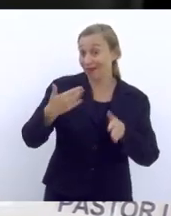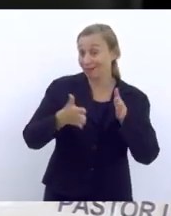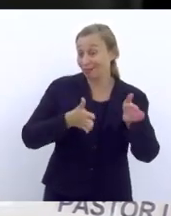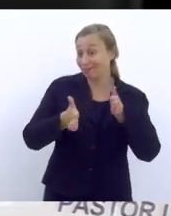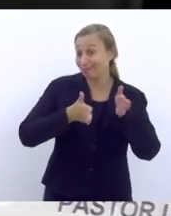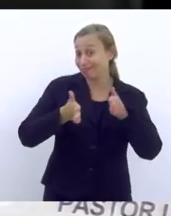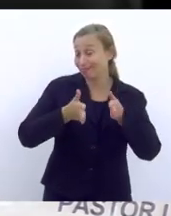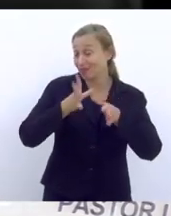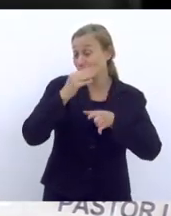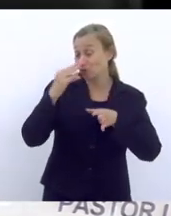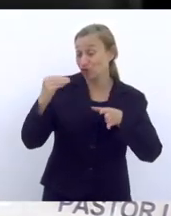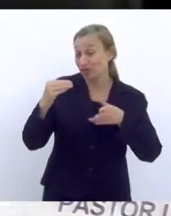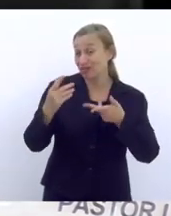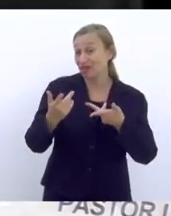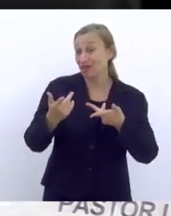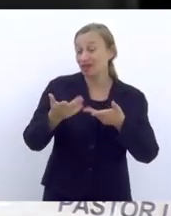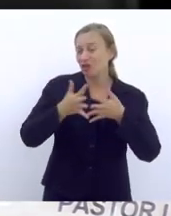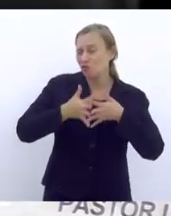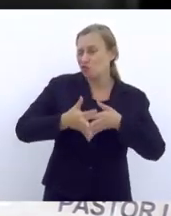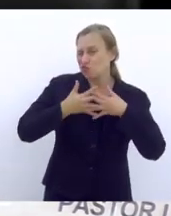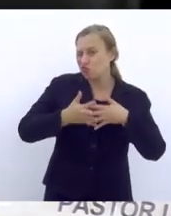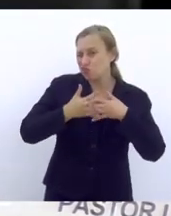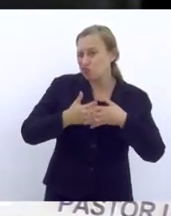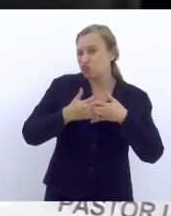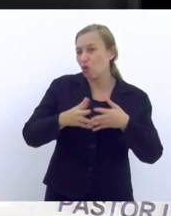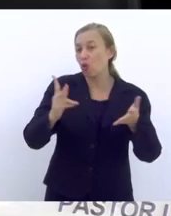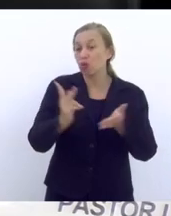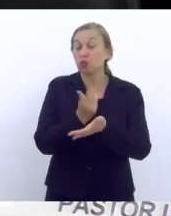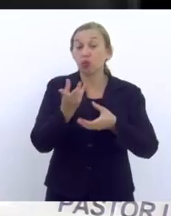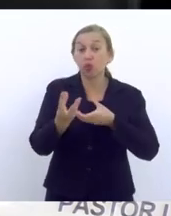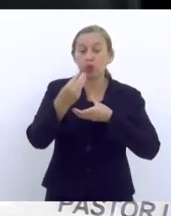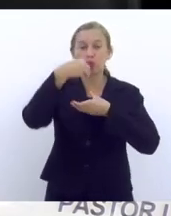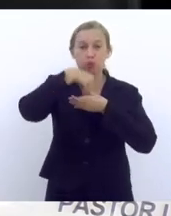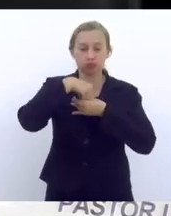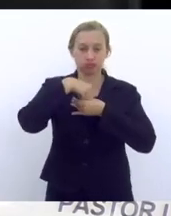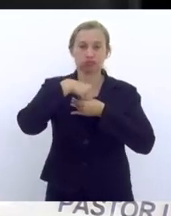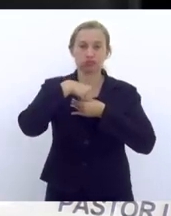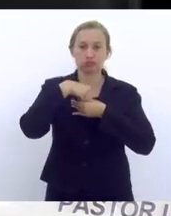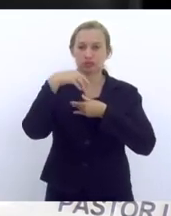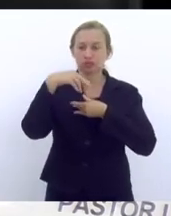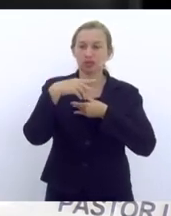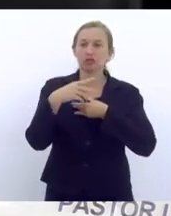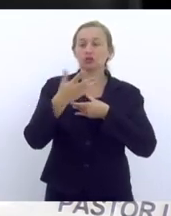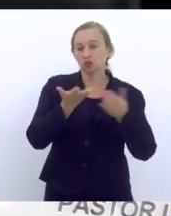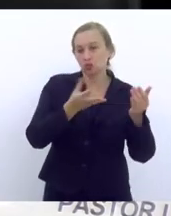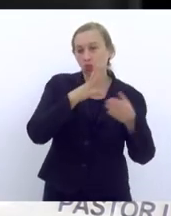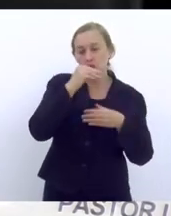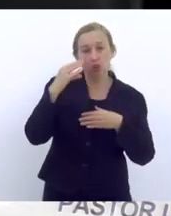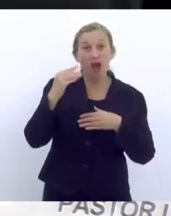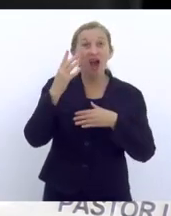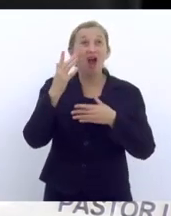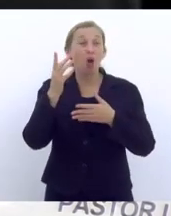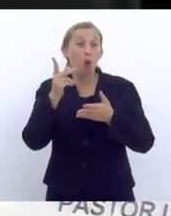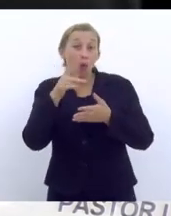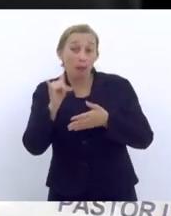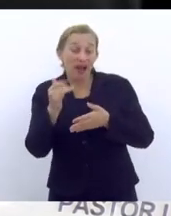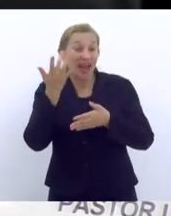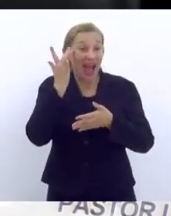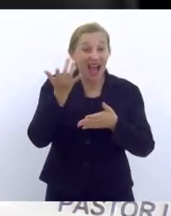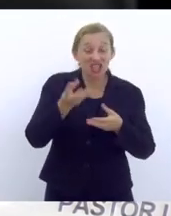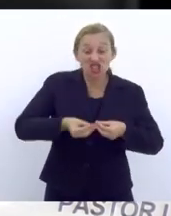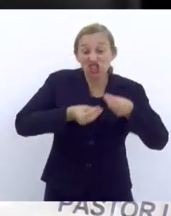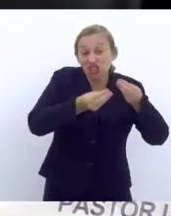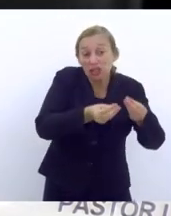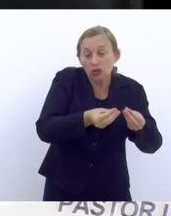onde muitos conflitos surgem dentro do adolescente, né? E muitas vezes o pai acha que dando algo para